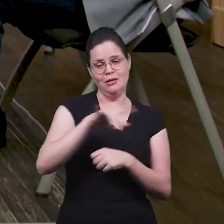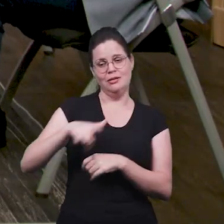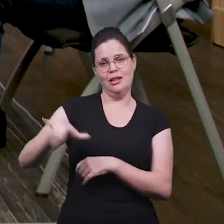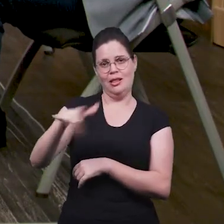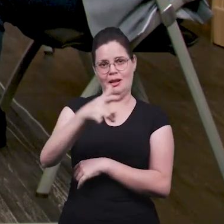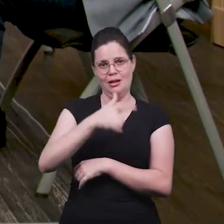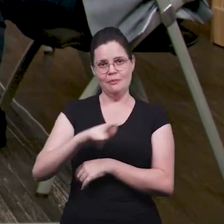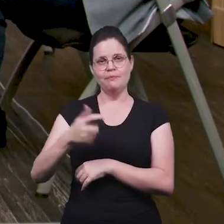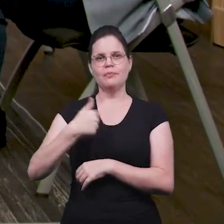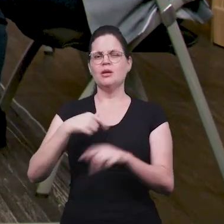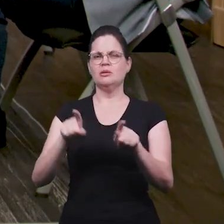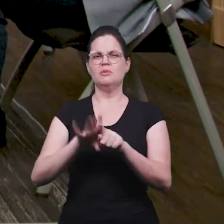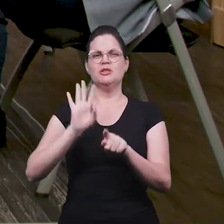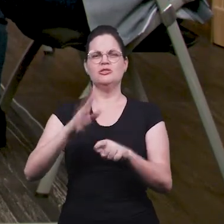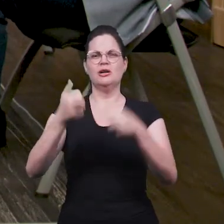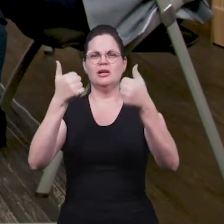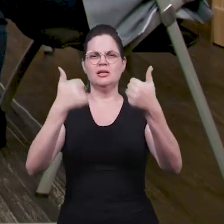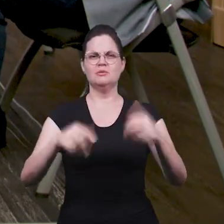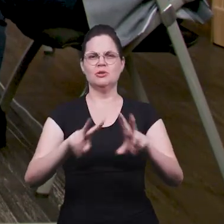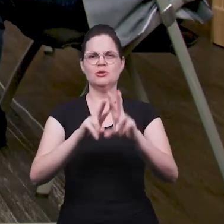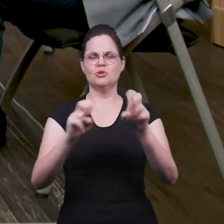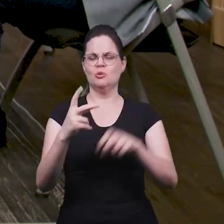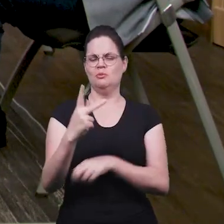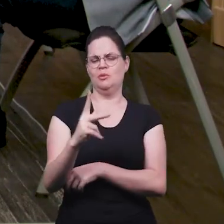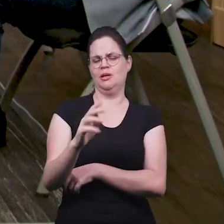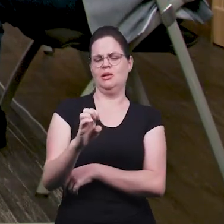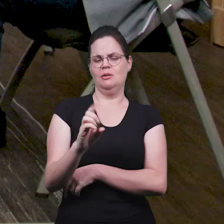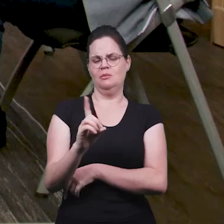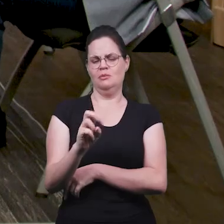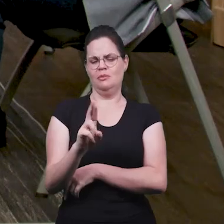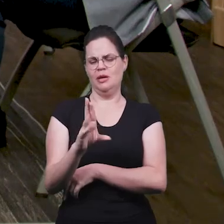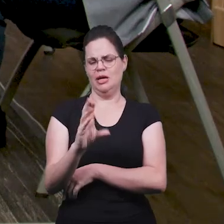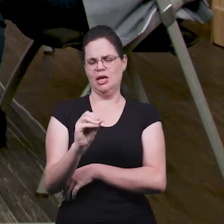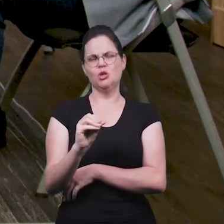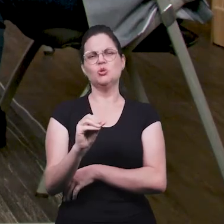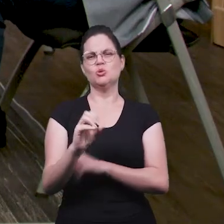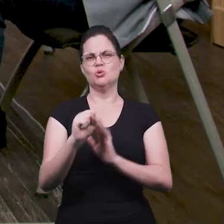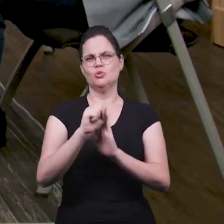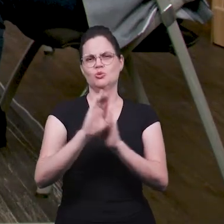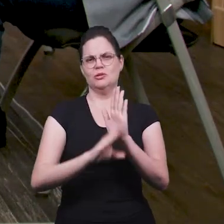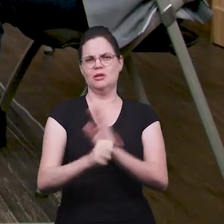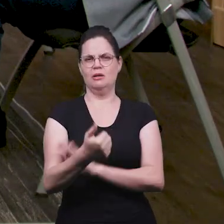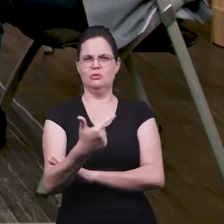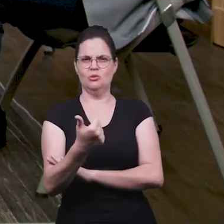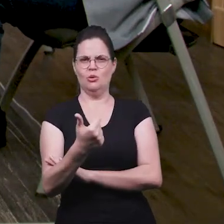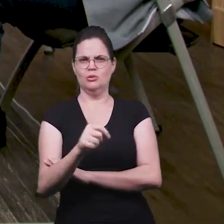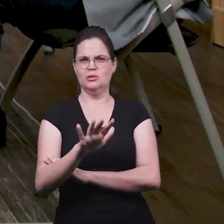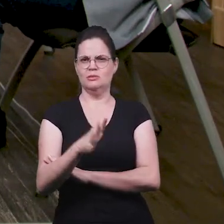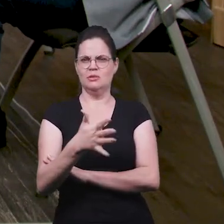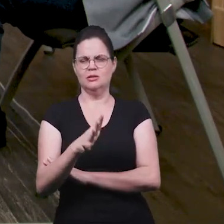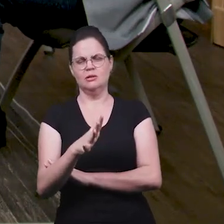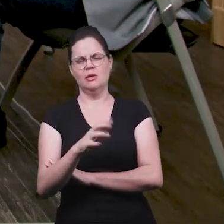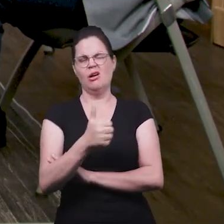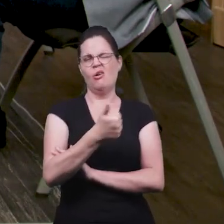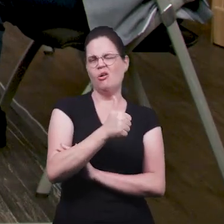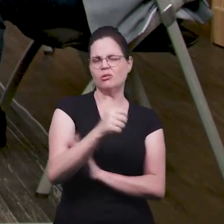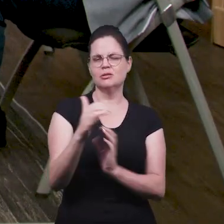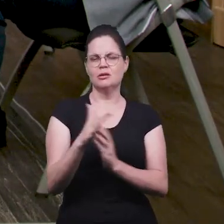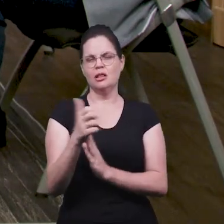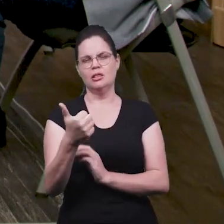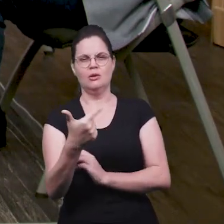os valdenses, né? Pedro Valdo, lá já no século XII, né? Ele nasceu no século